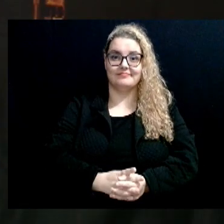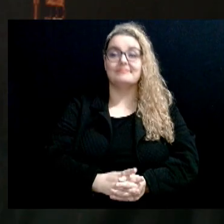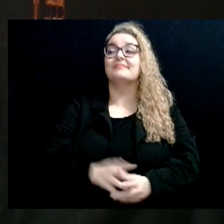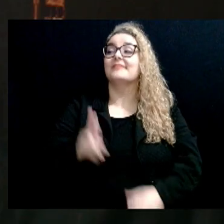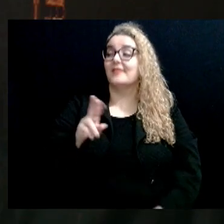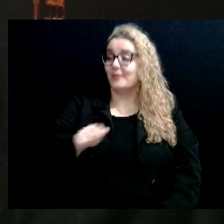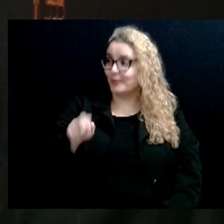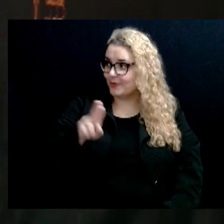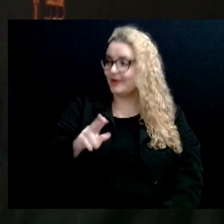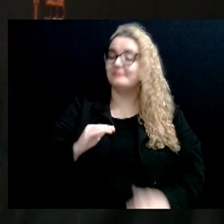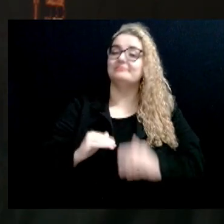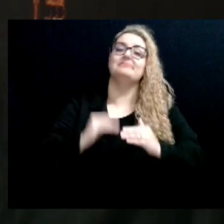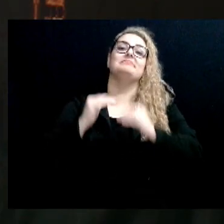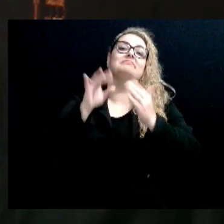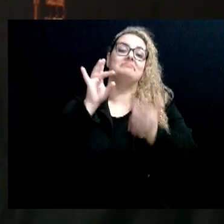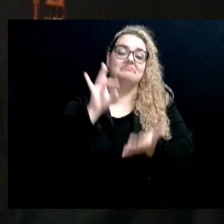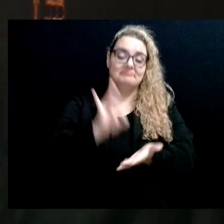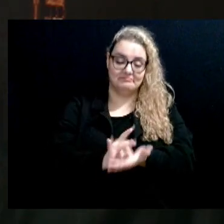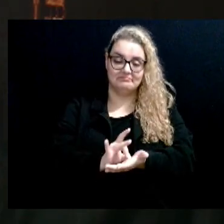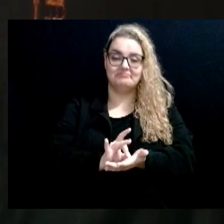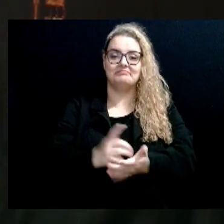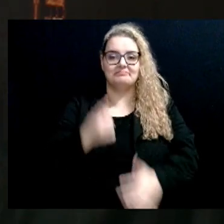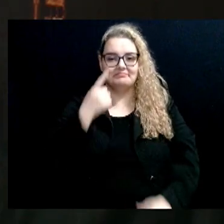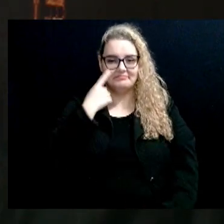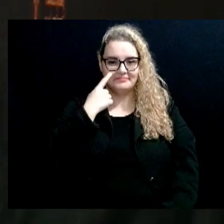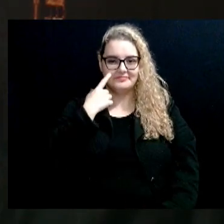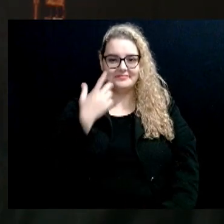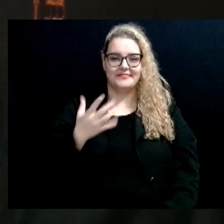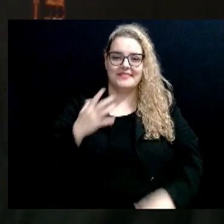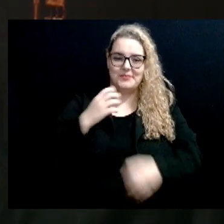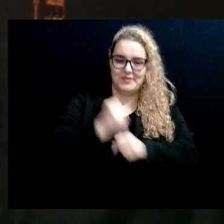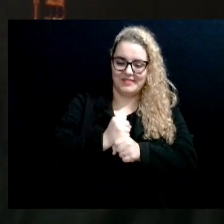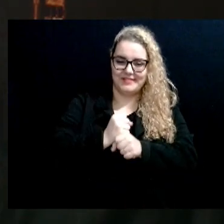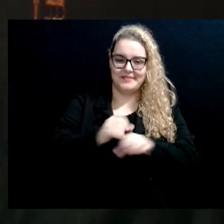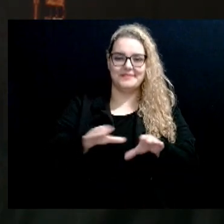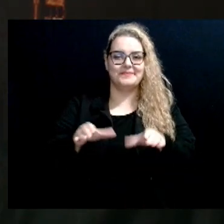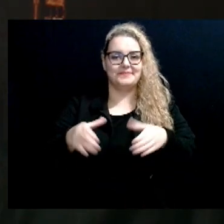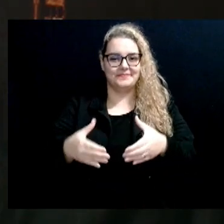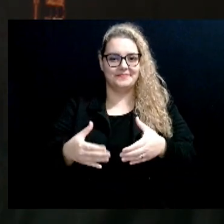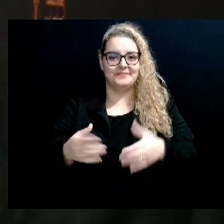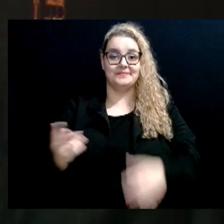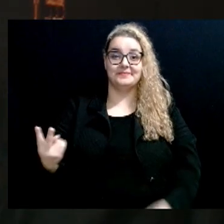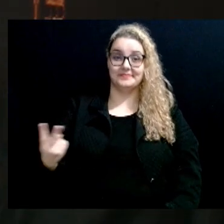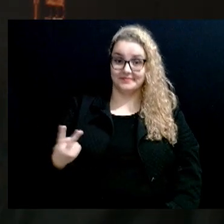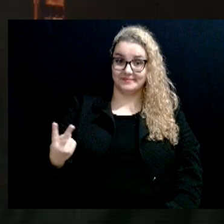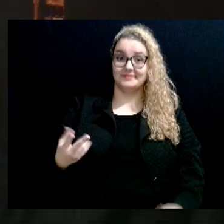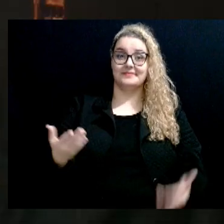construção verdadeira, olha só. Para completar o nosso time, a nossa dupla aqui de hoje, Renan Moura,